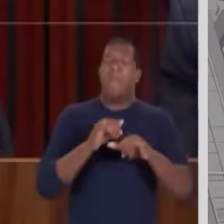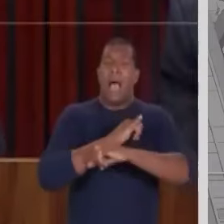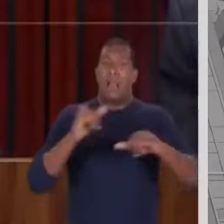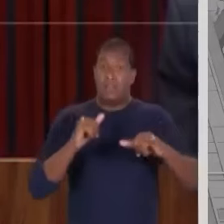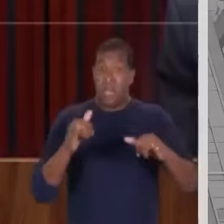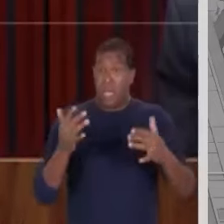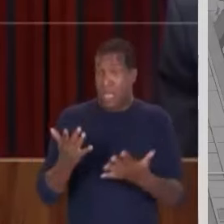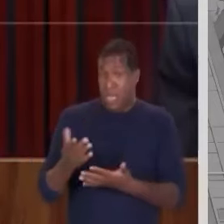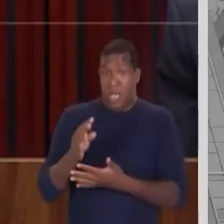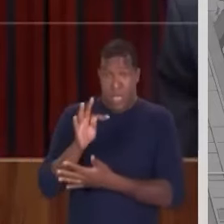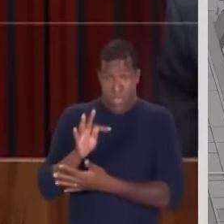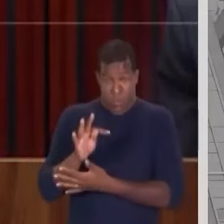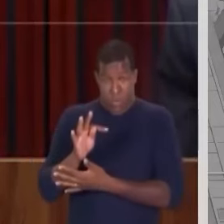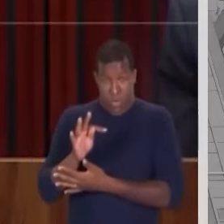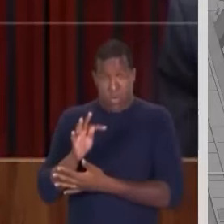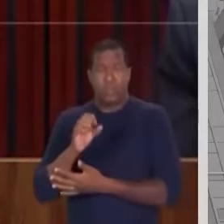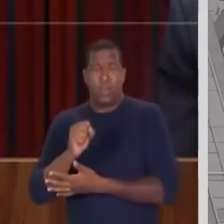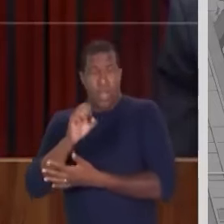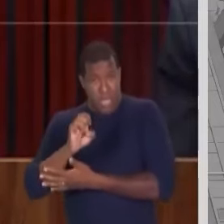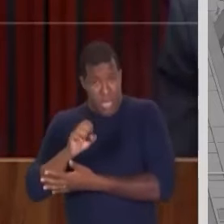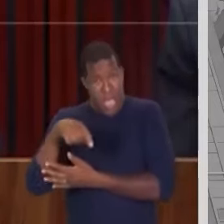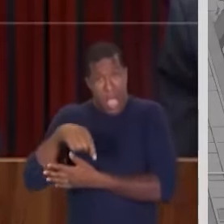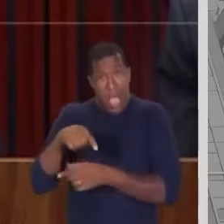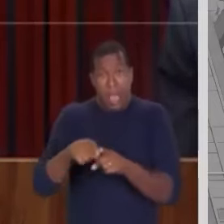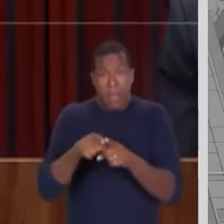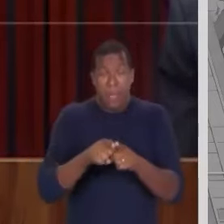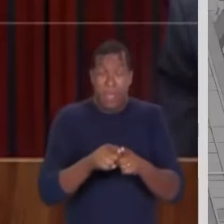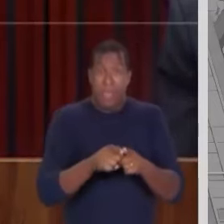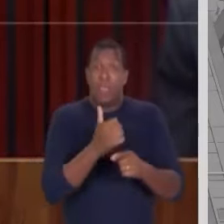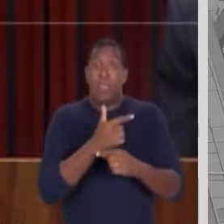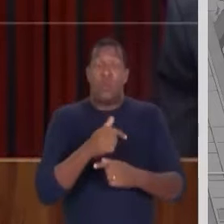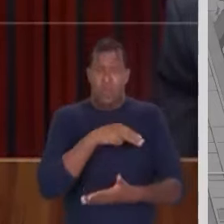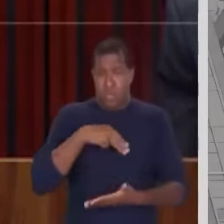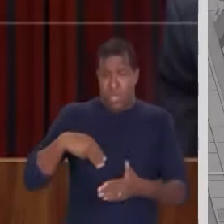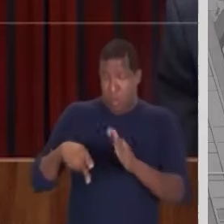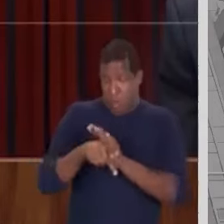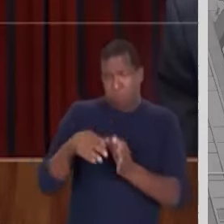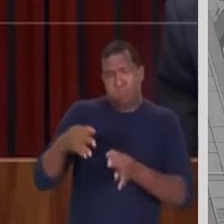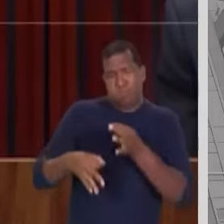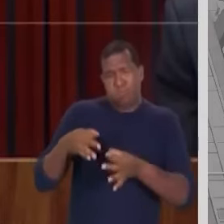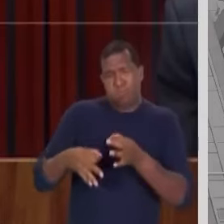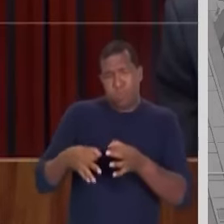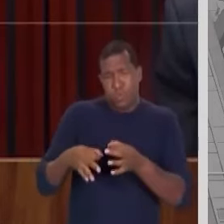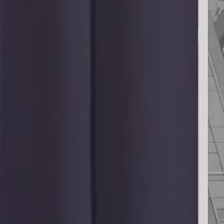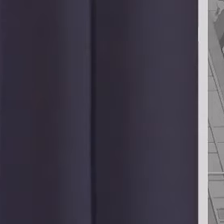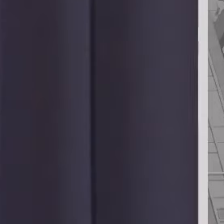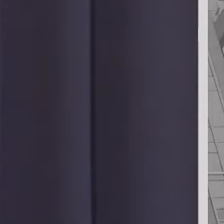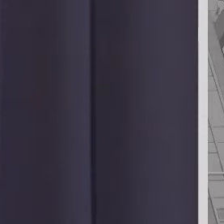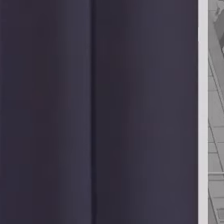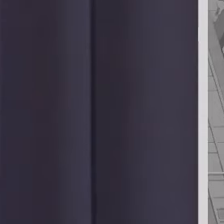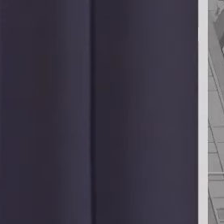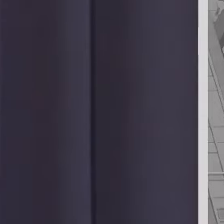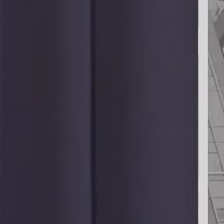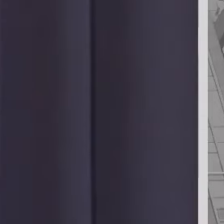responsabilização ou uma censura prévia? Isso precisa ficar mais claro no ordenamento jurídico brasileiro.